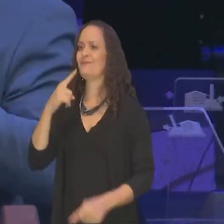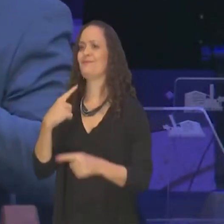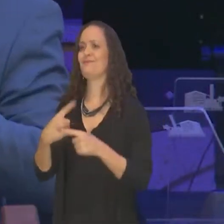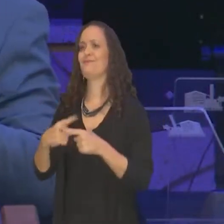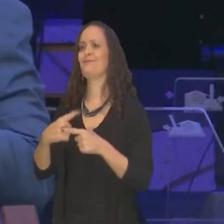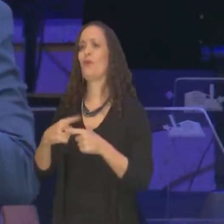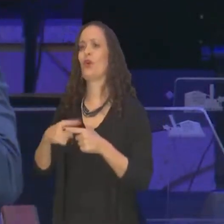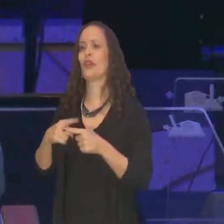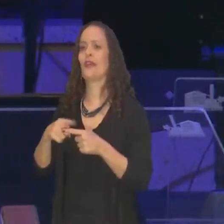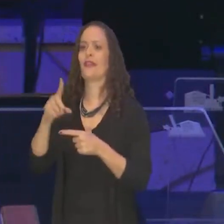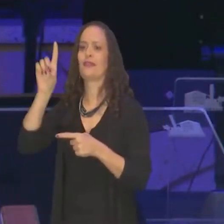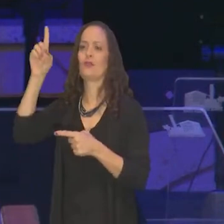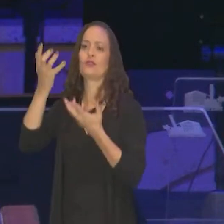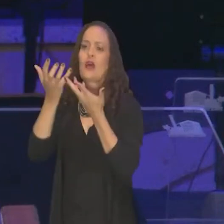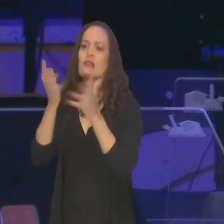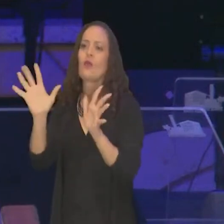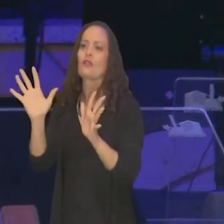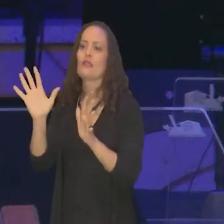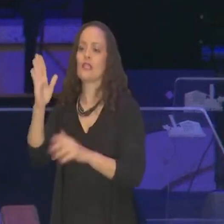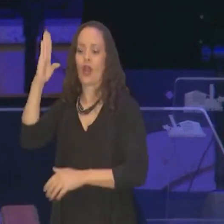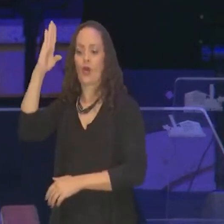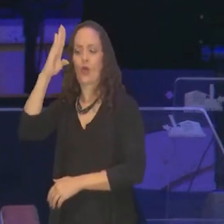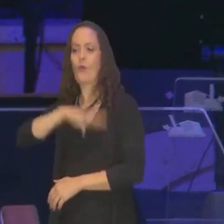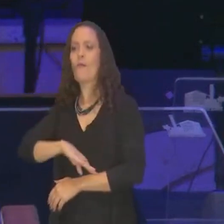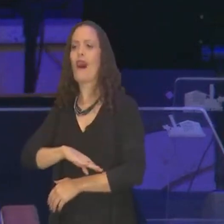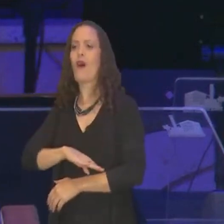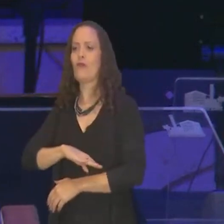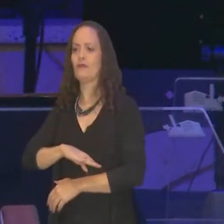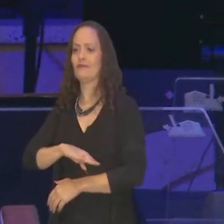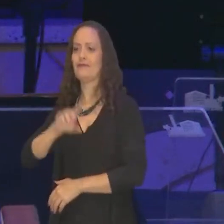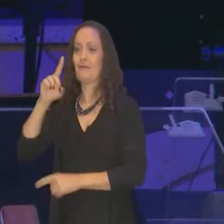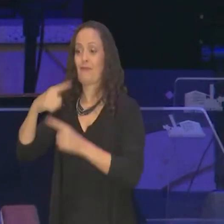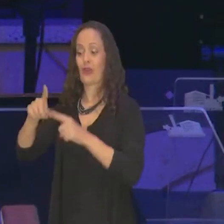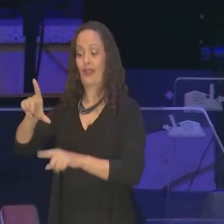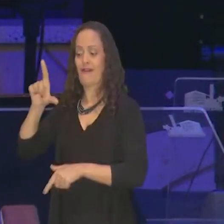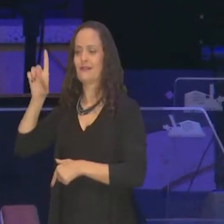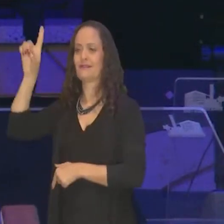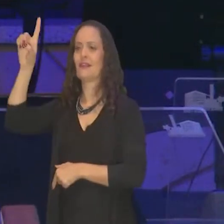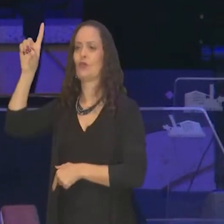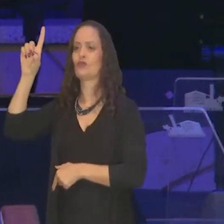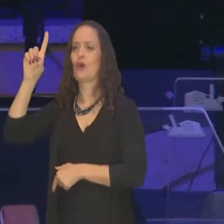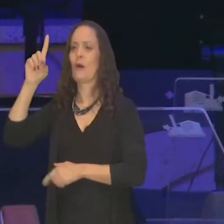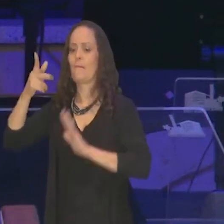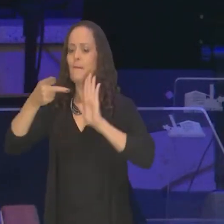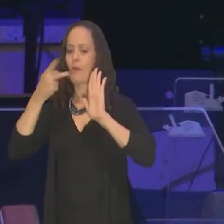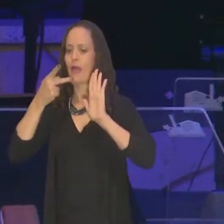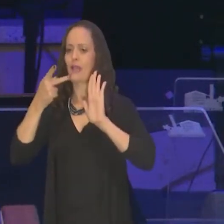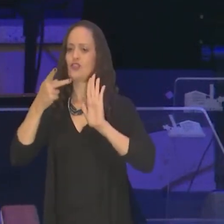o mal que ele tinha prometido fazer, e não fazia.